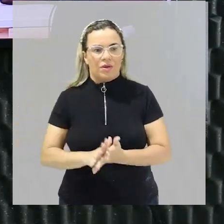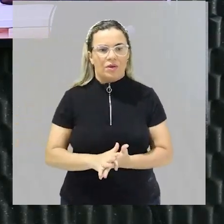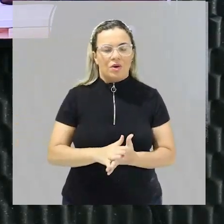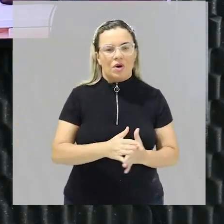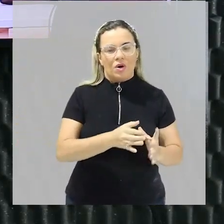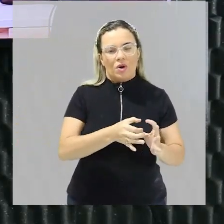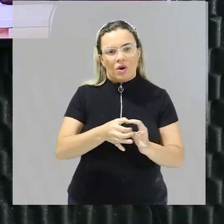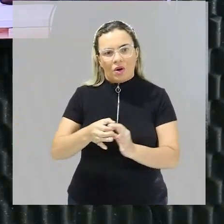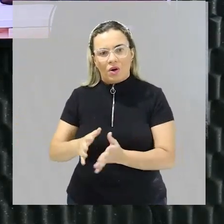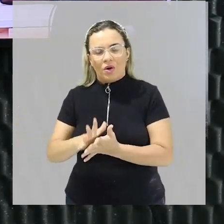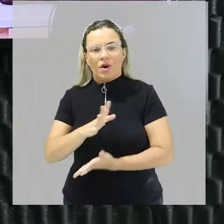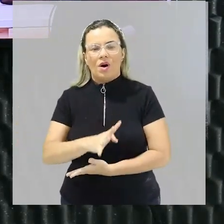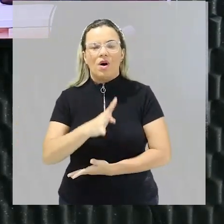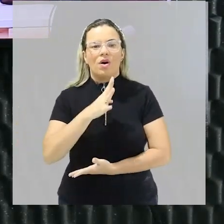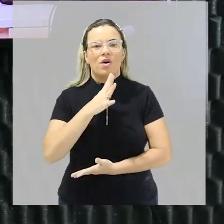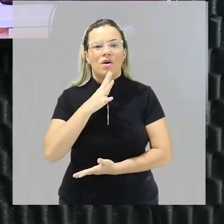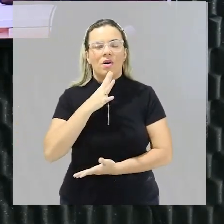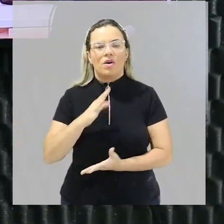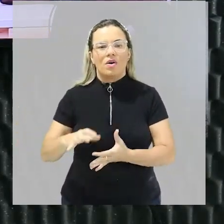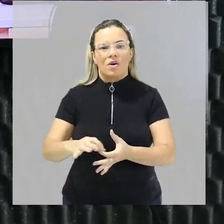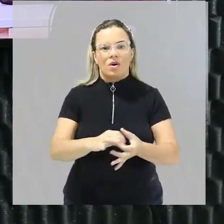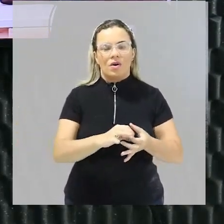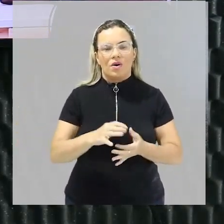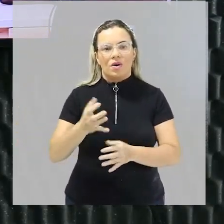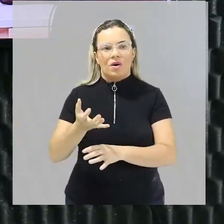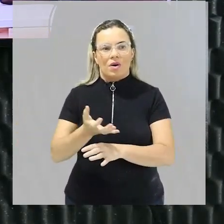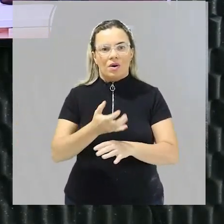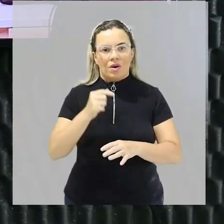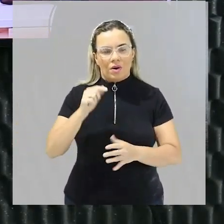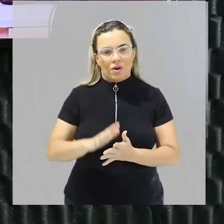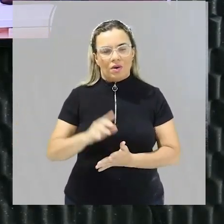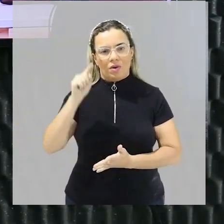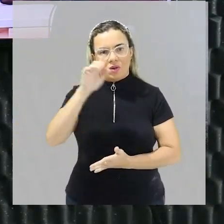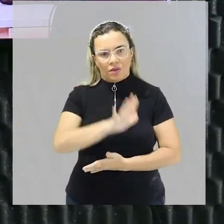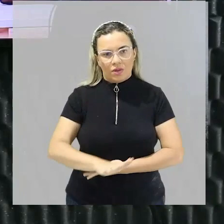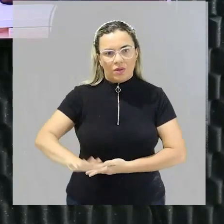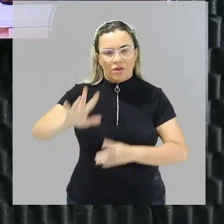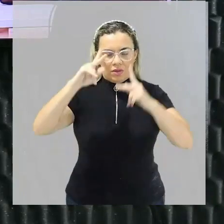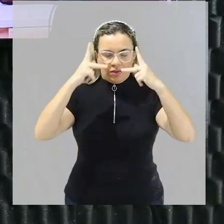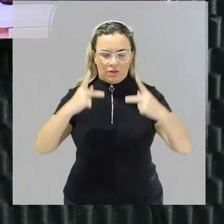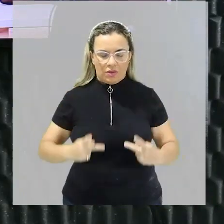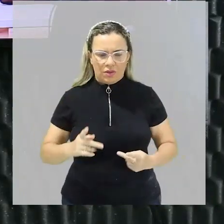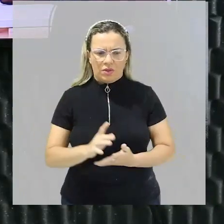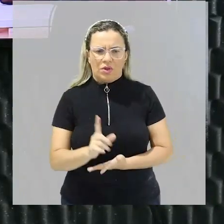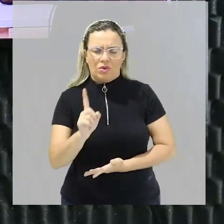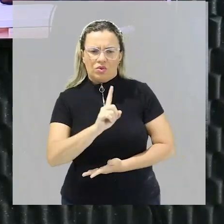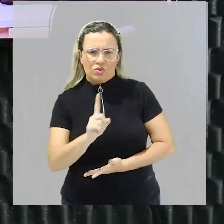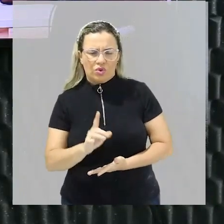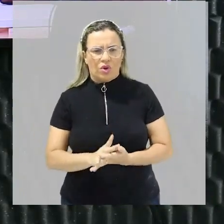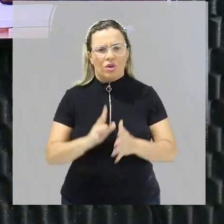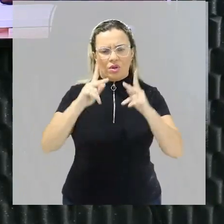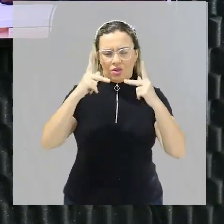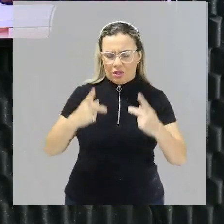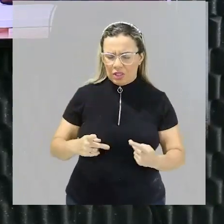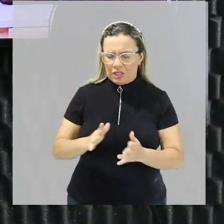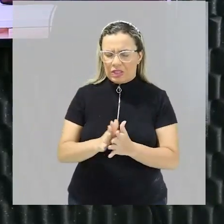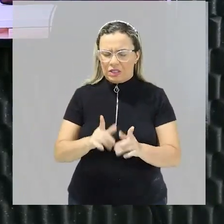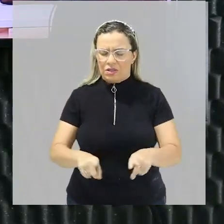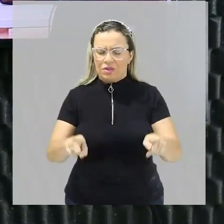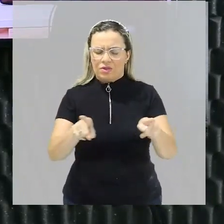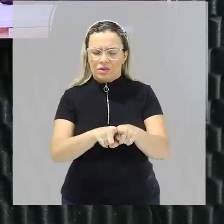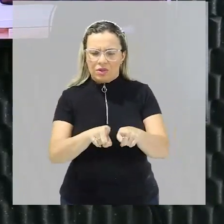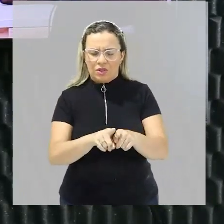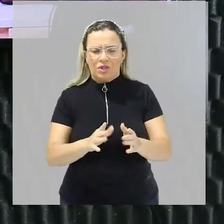esses conhecimentos que estão associados às áreas do conhecimento na parte de humanas, mas não só na parte de humanas. Nós já vimos aqui